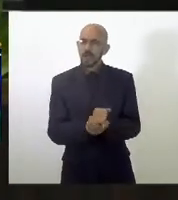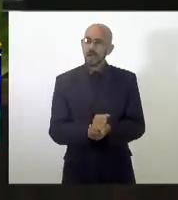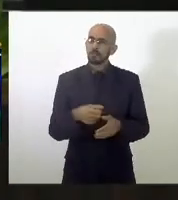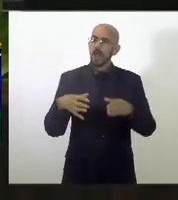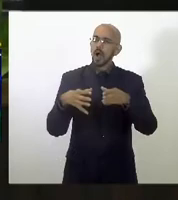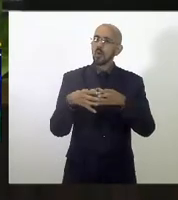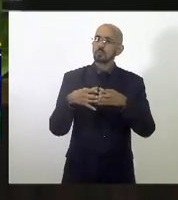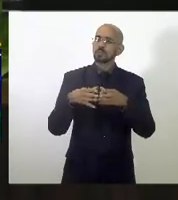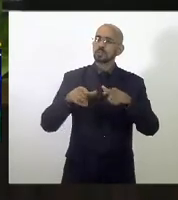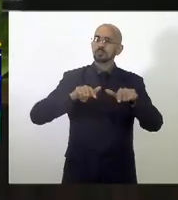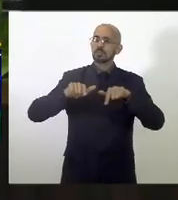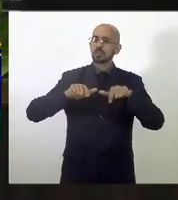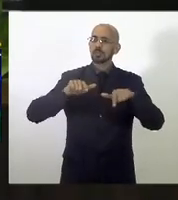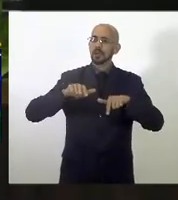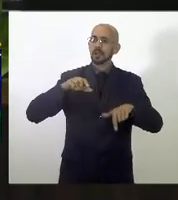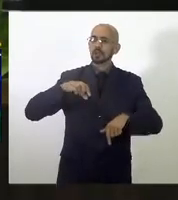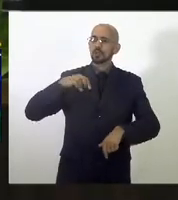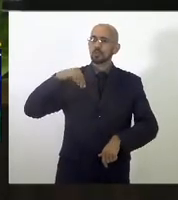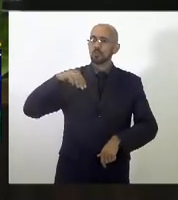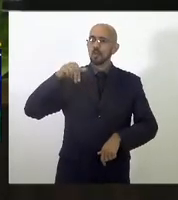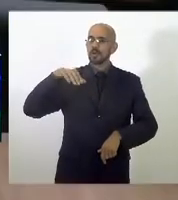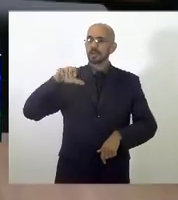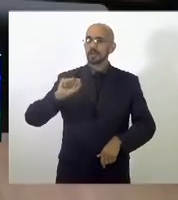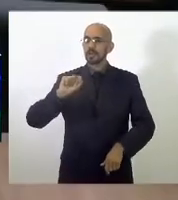Mônica Francisco.